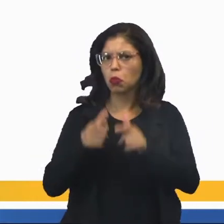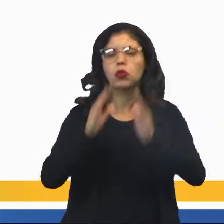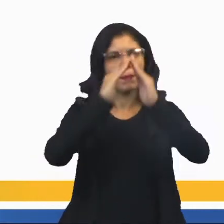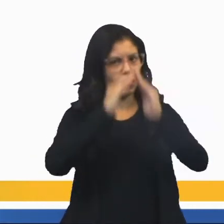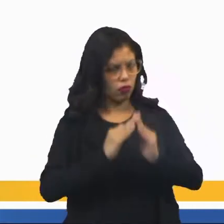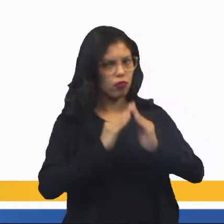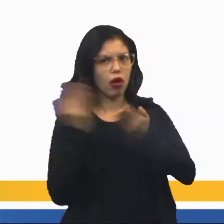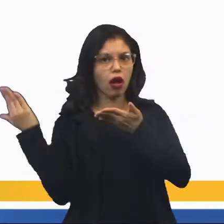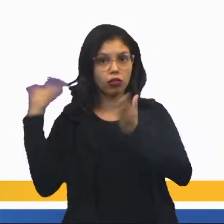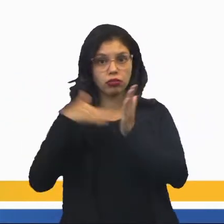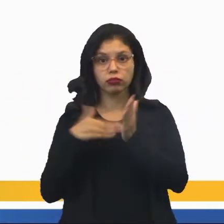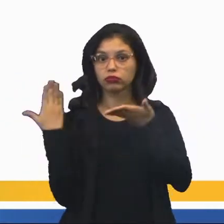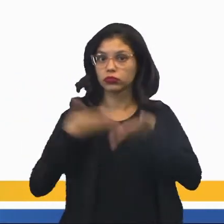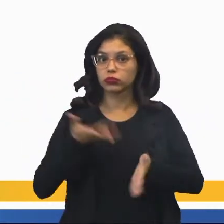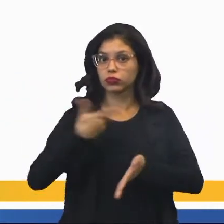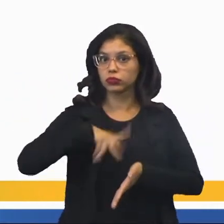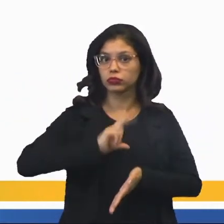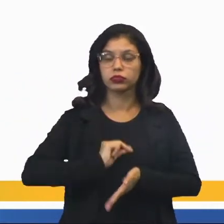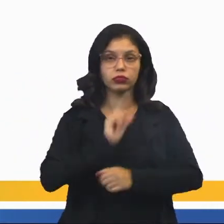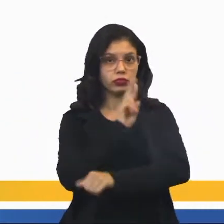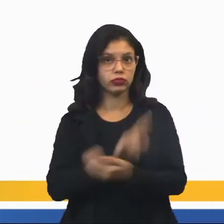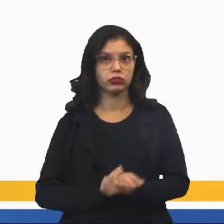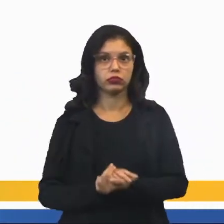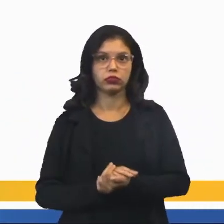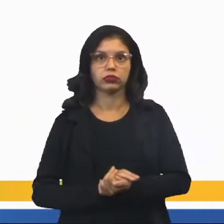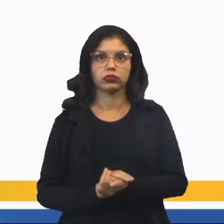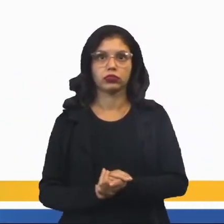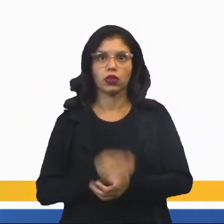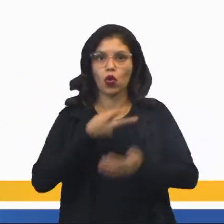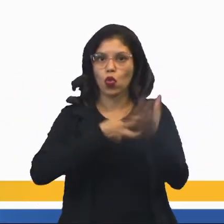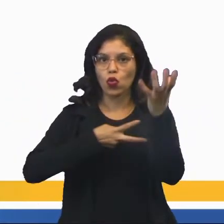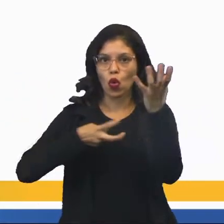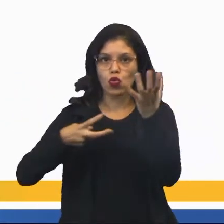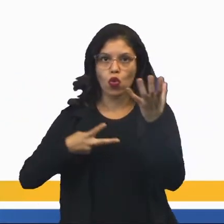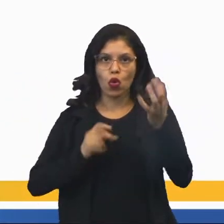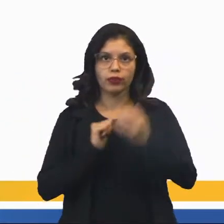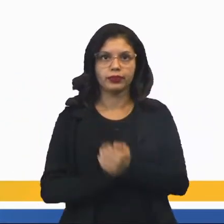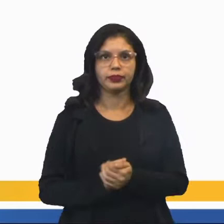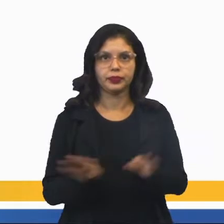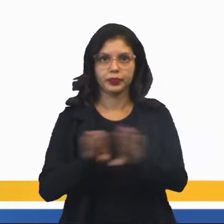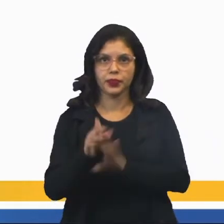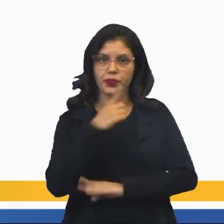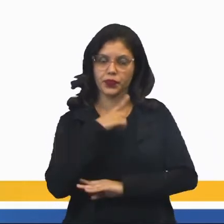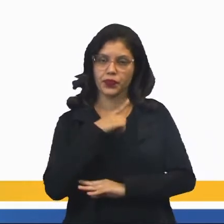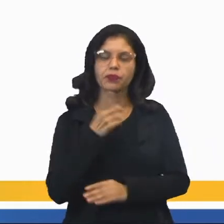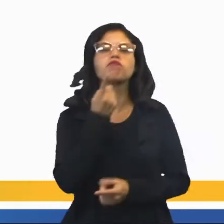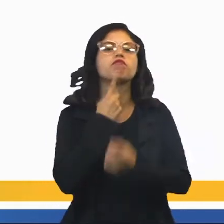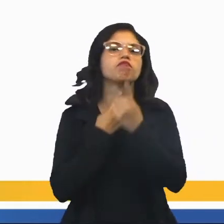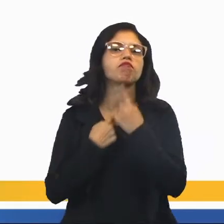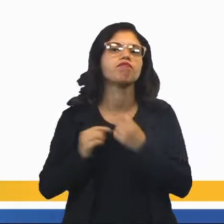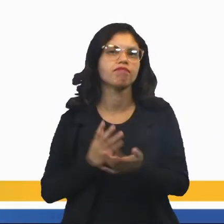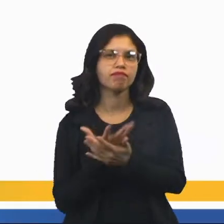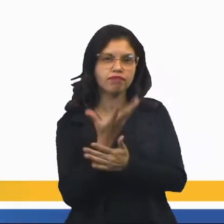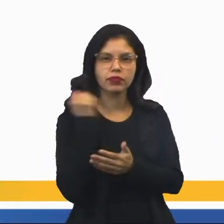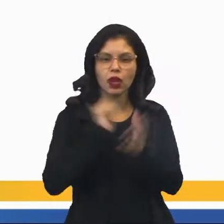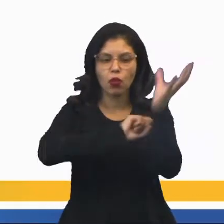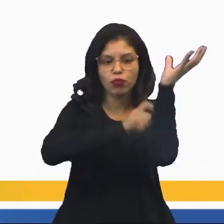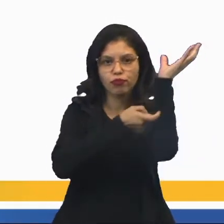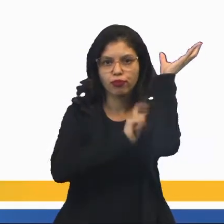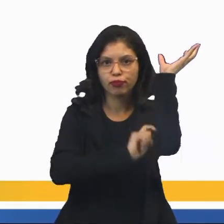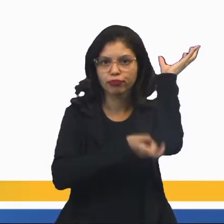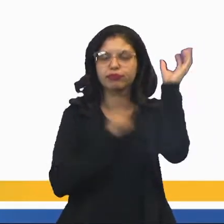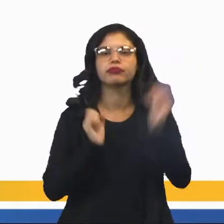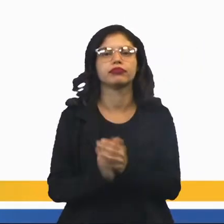a chegada dos missionários religiosos e dos exploradores, que desejavam obter o látex para a produção